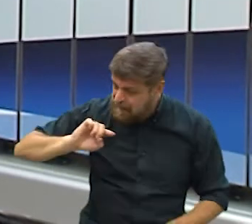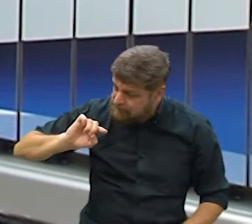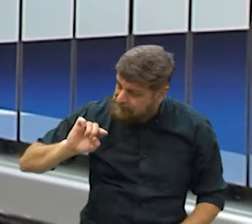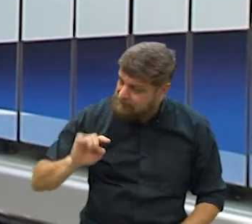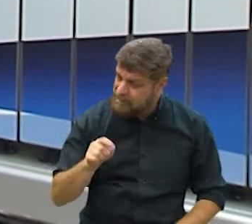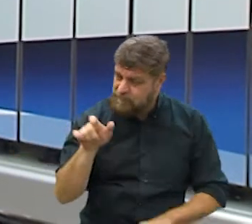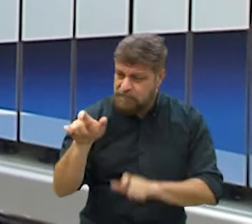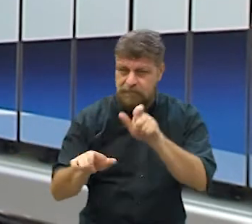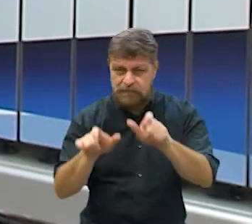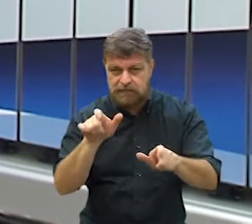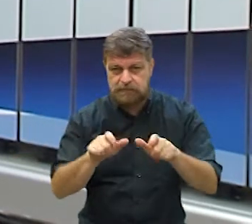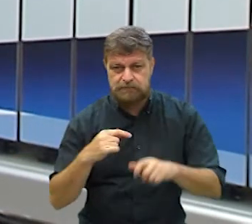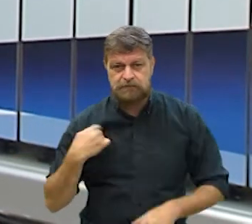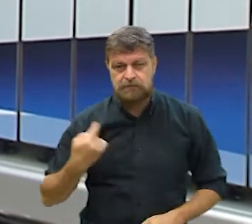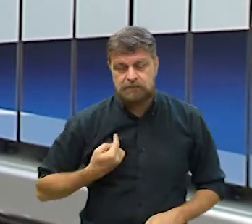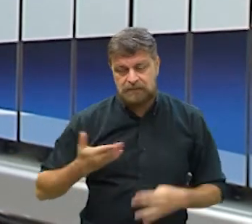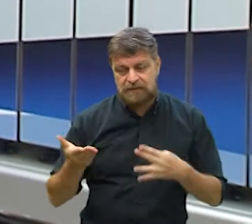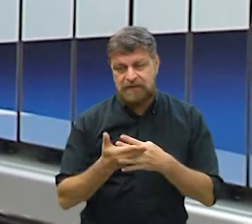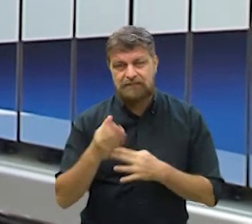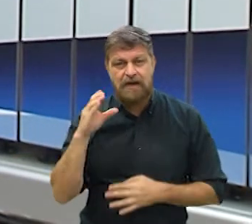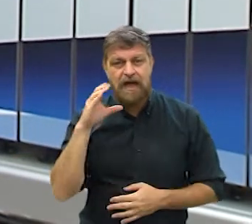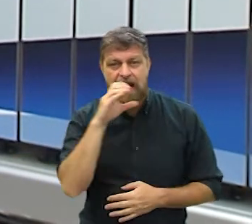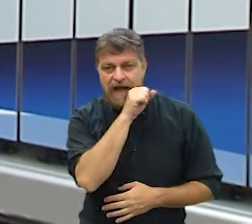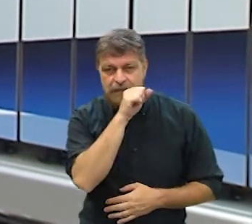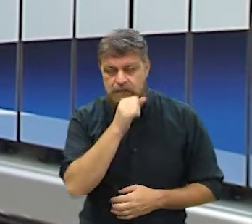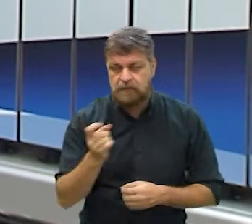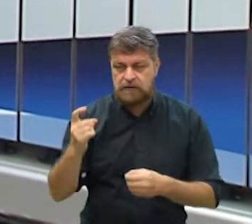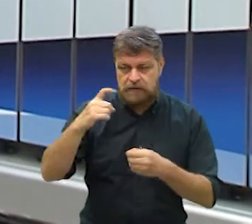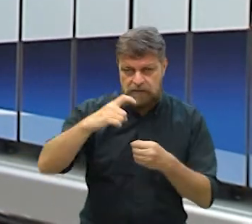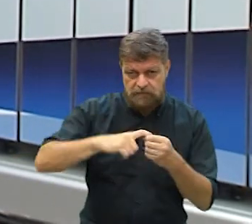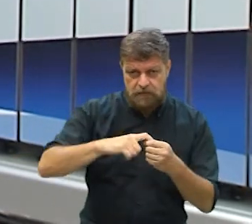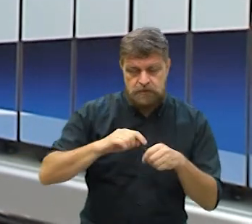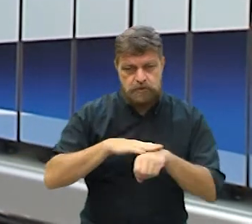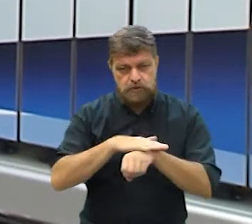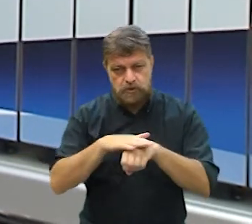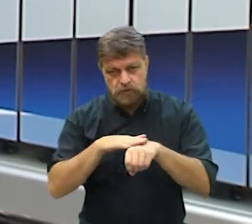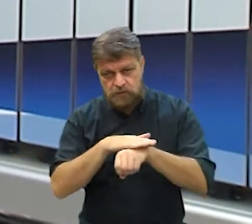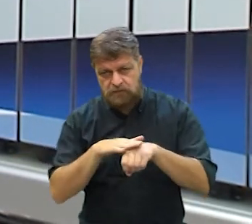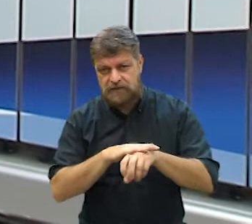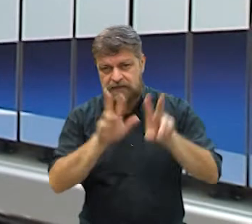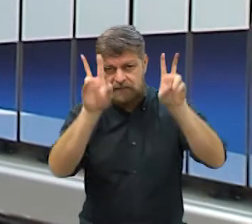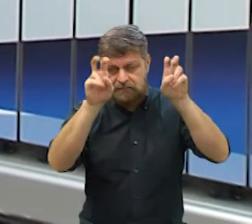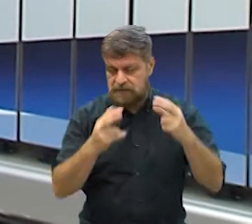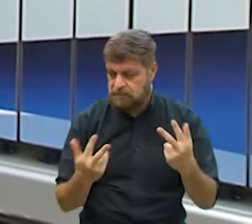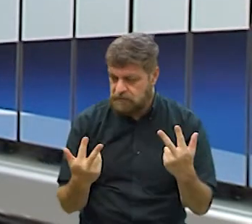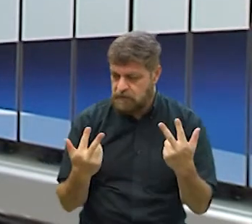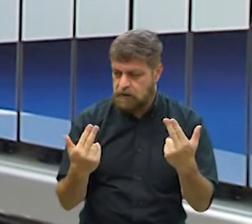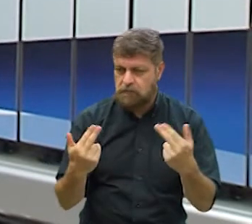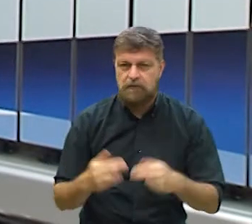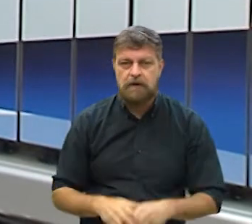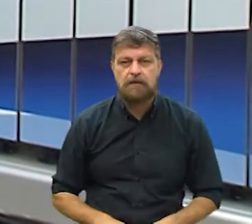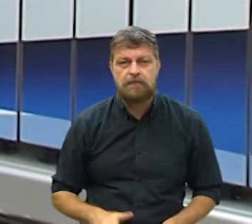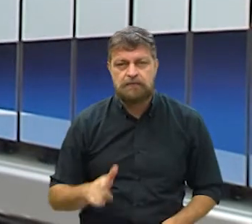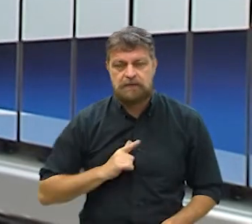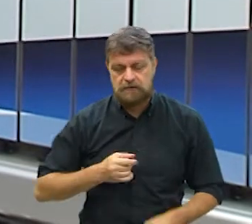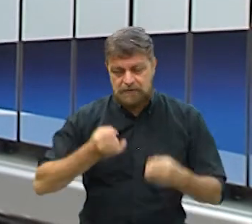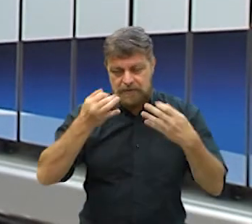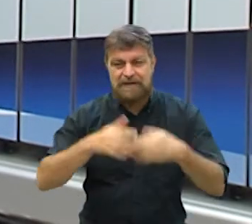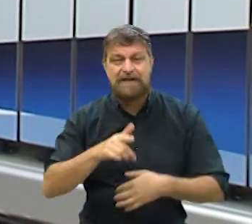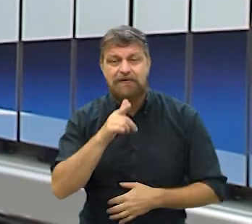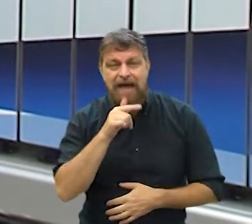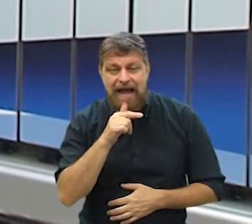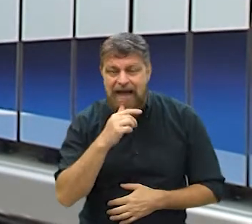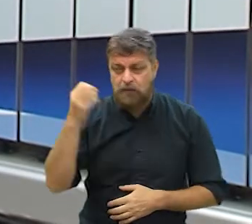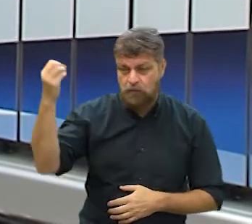mil pessoas. Então a gente vai fazer o seguinte, rápido intervalo, na volta a gente vai continuar sobre este assunto, falando sobre